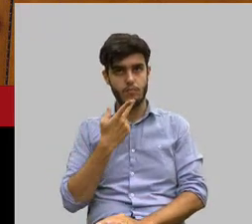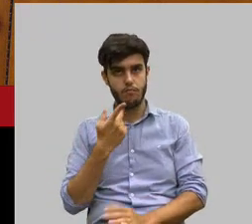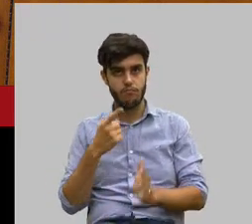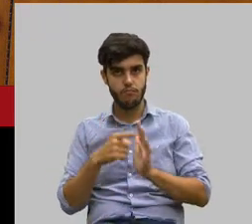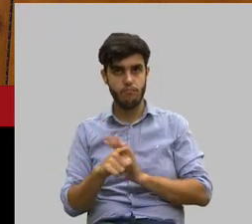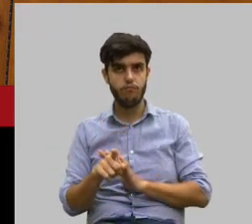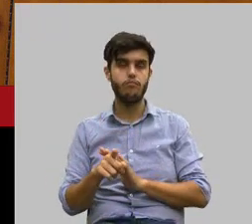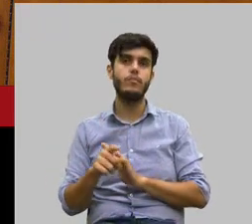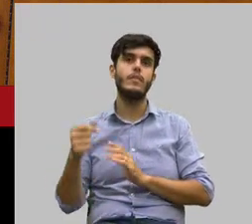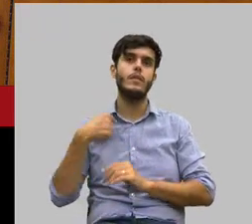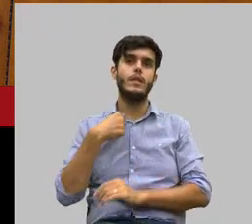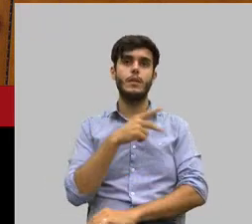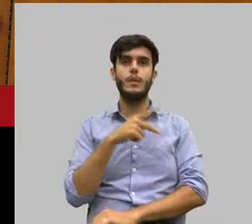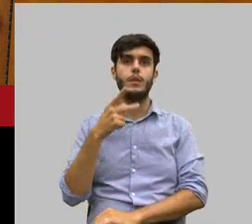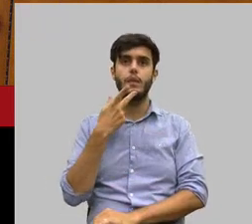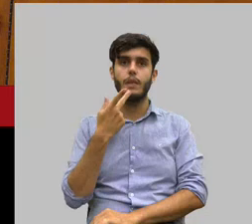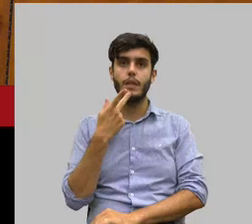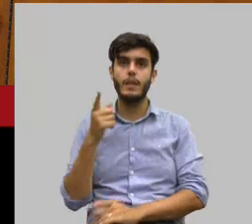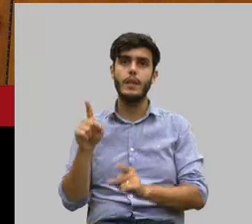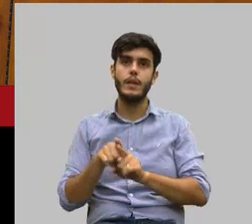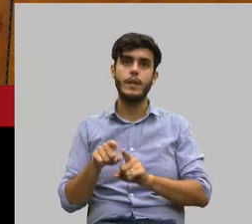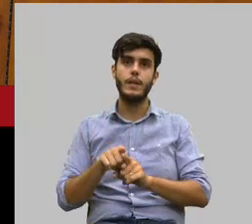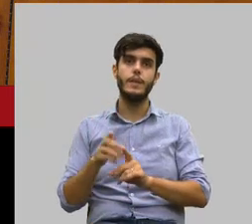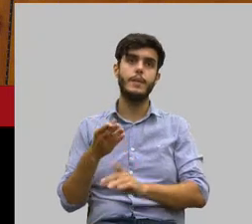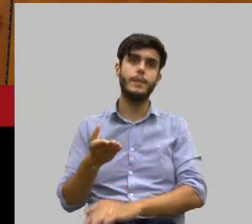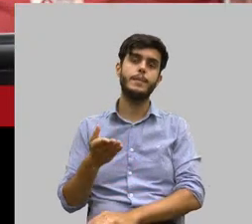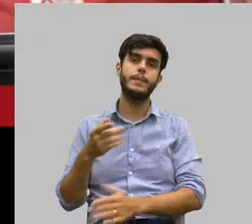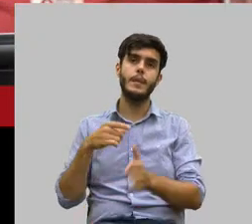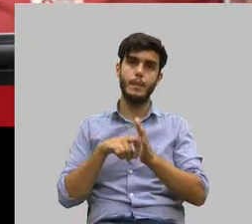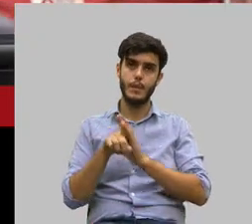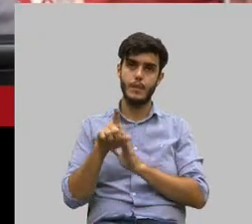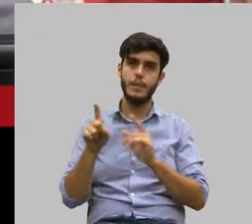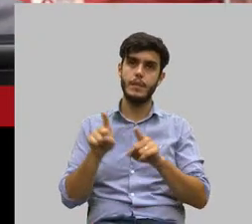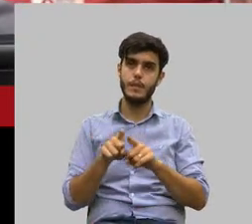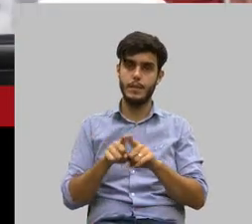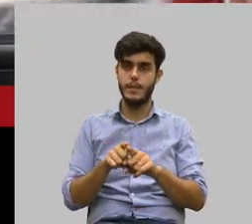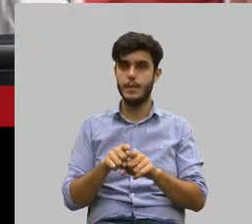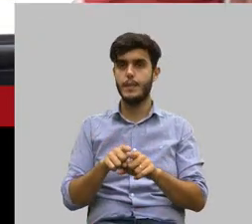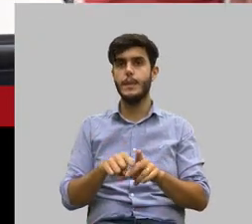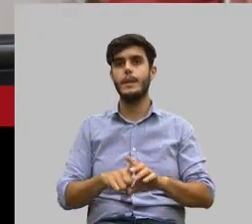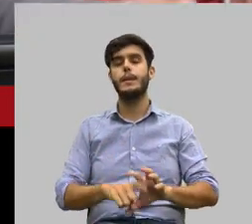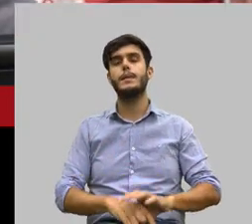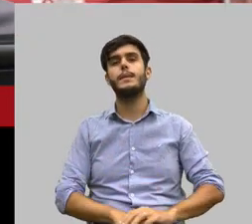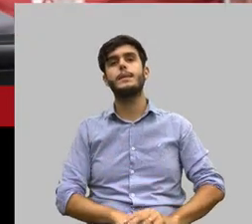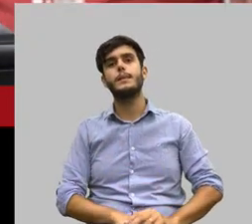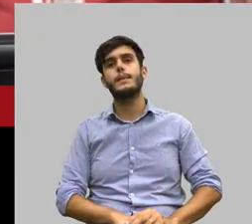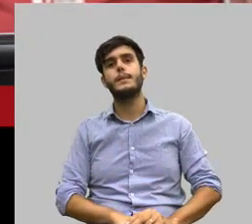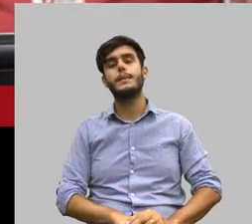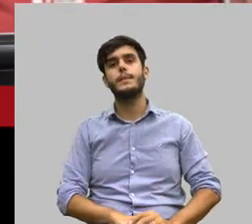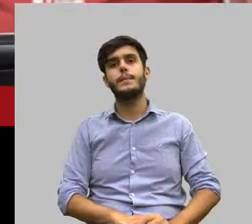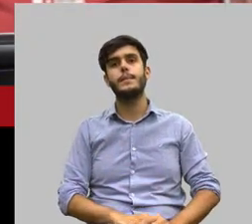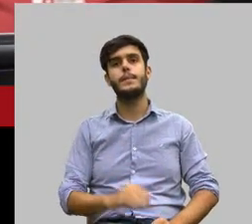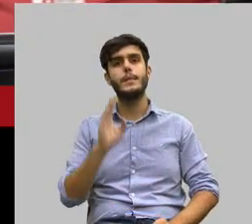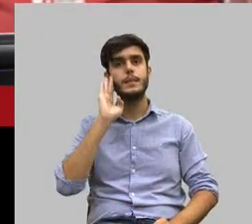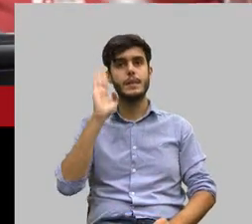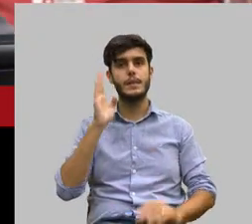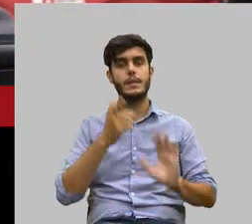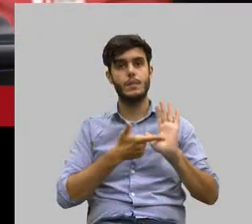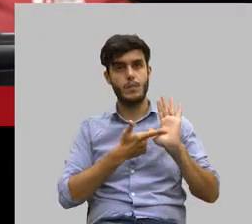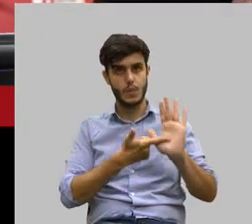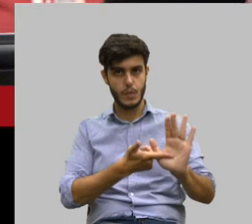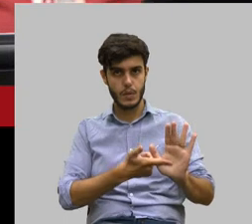gostaria de obter da Dra Letícia eu acompanhei aqui logo no nas principais lâminas apresentadas